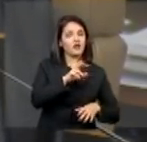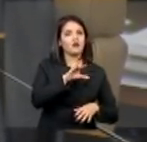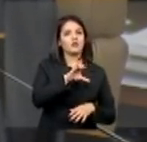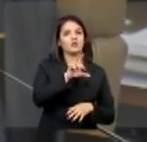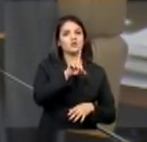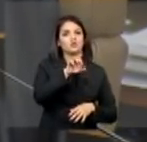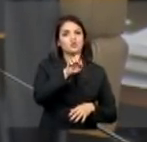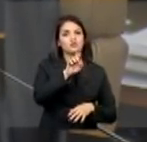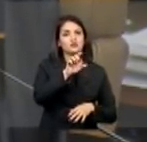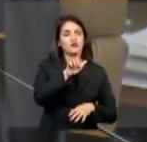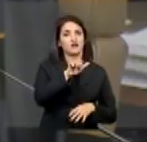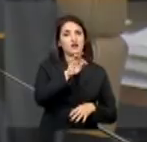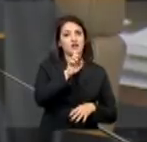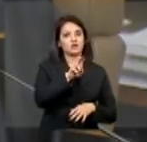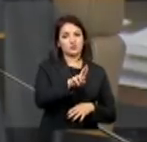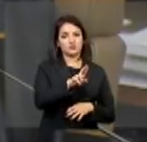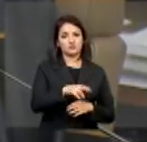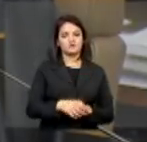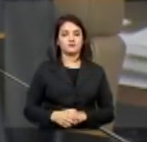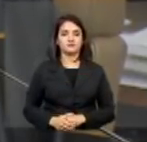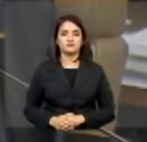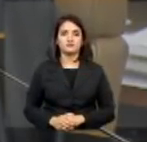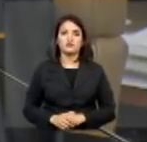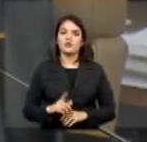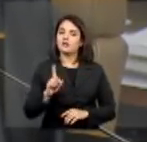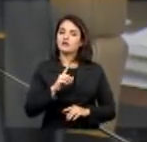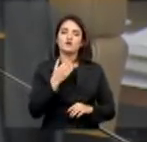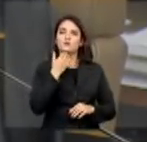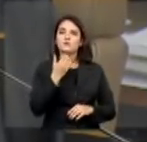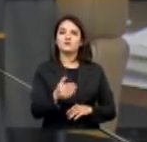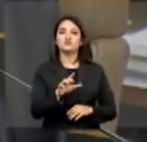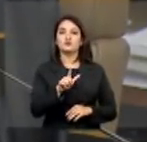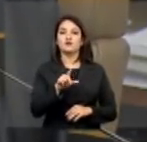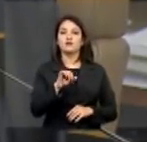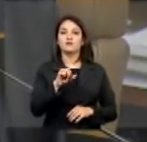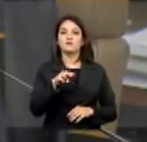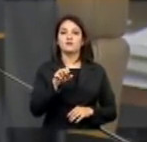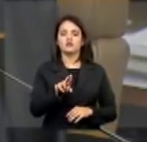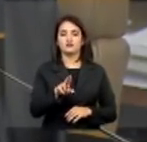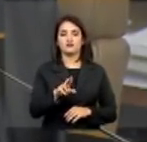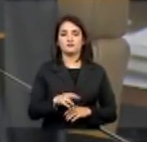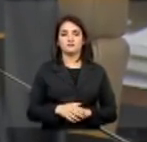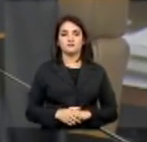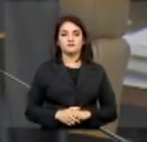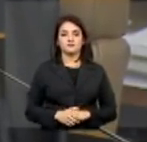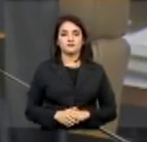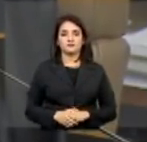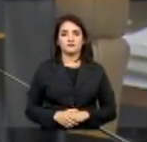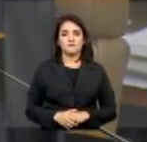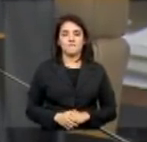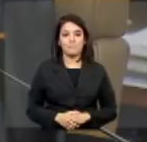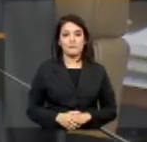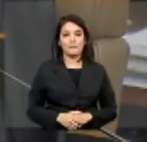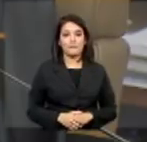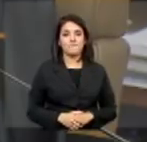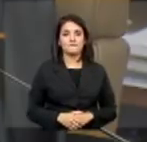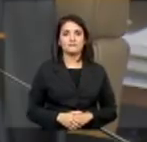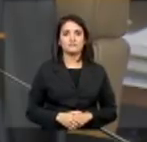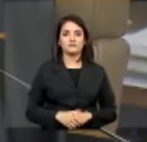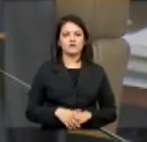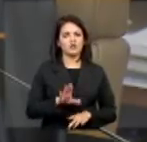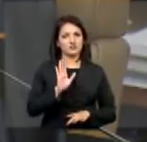liminar nesta impetração que estou agora relatar foram prestadas as informações